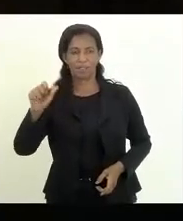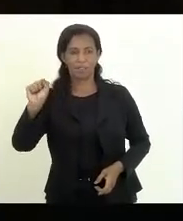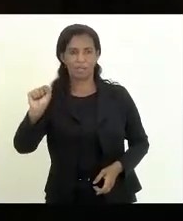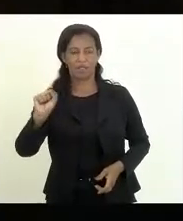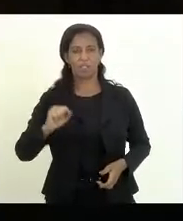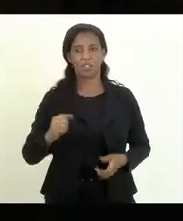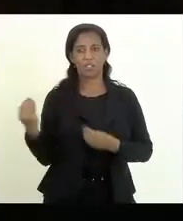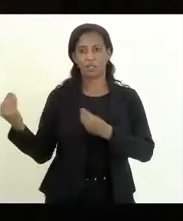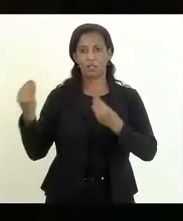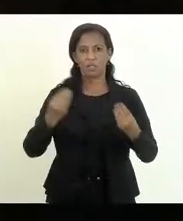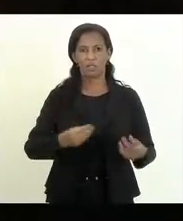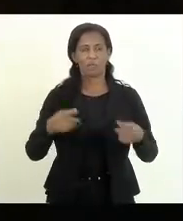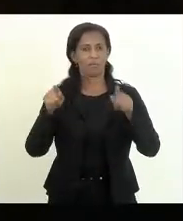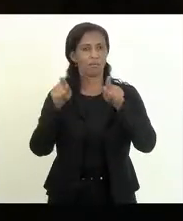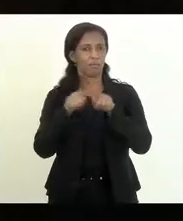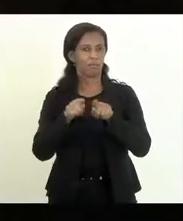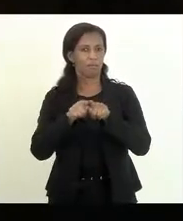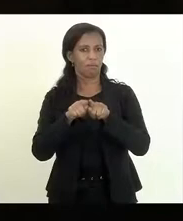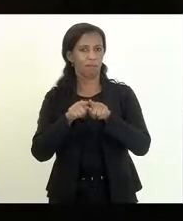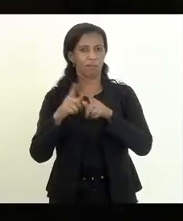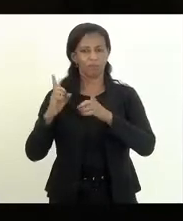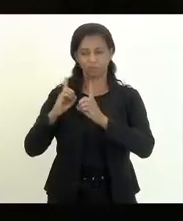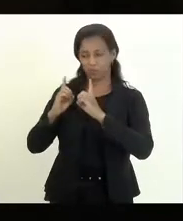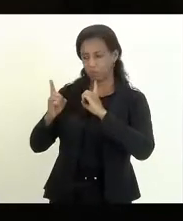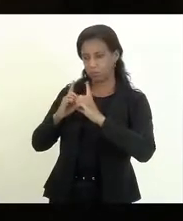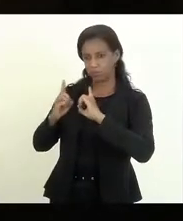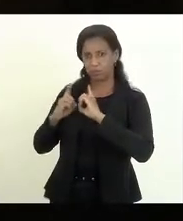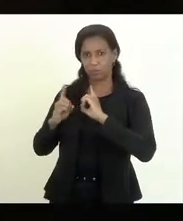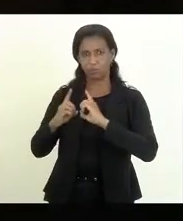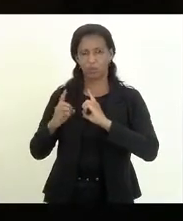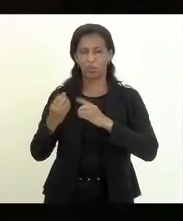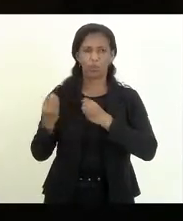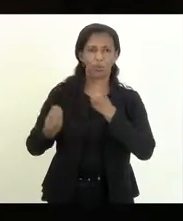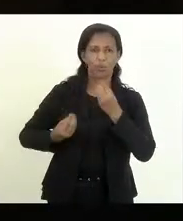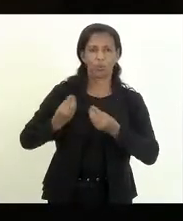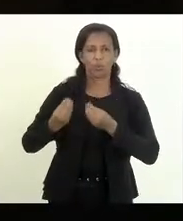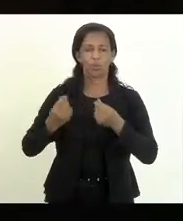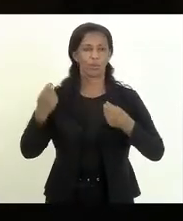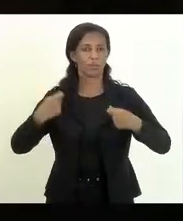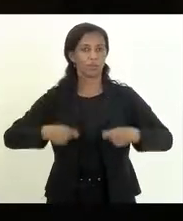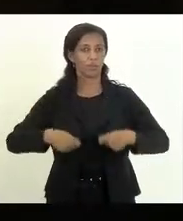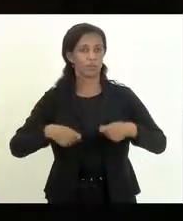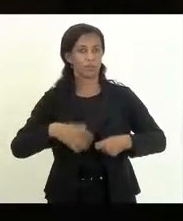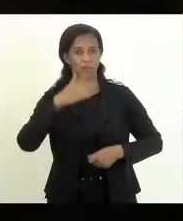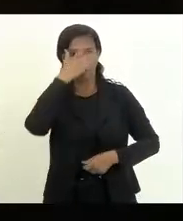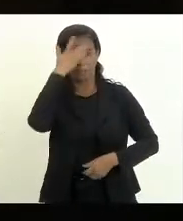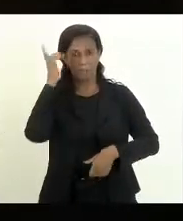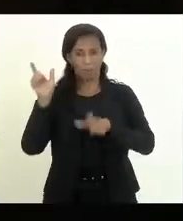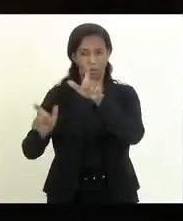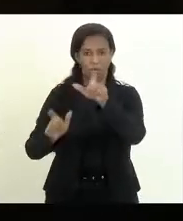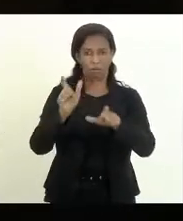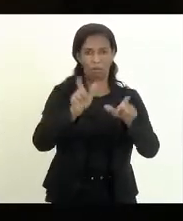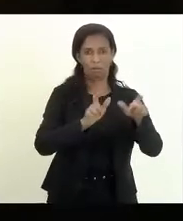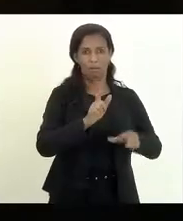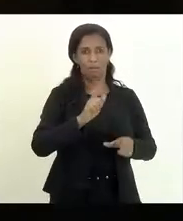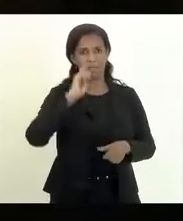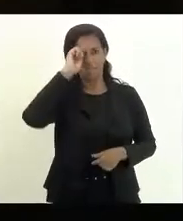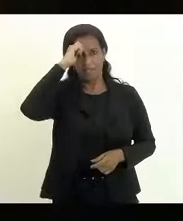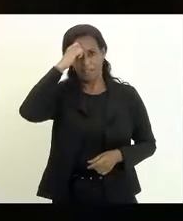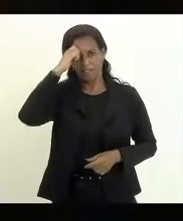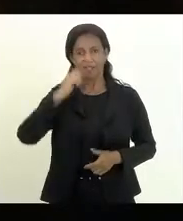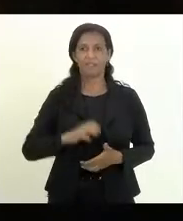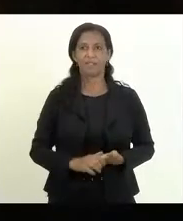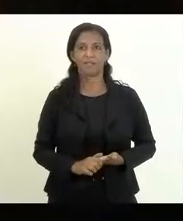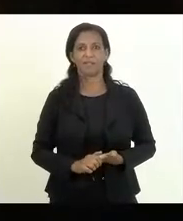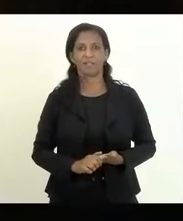que trouxe, inclusive, a discussão de o quanto que a gente precisa ter pessoas negras, encenando pessoas